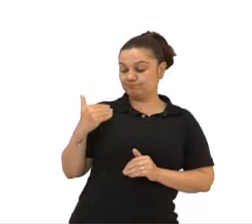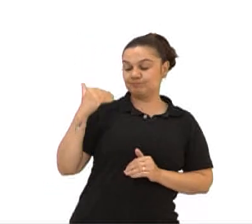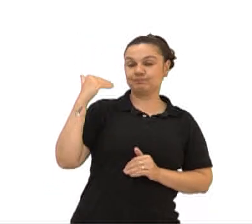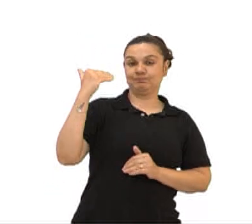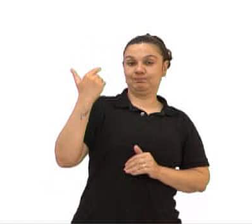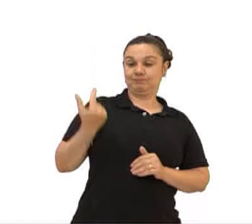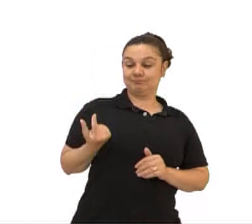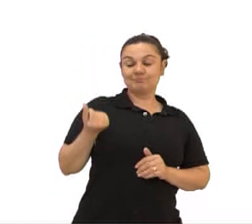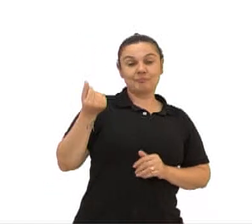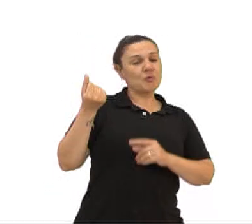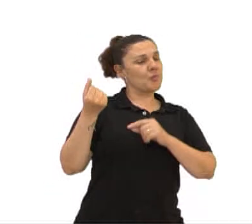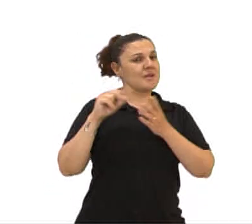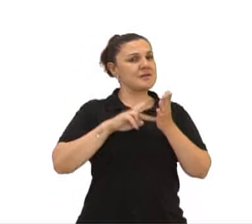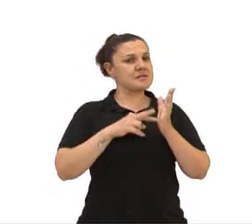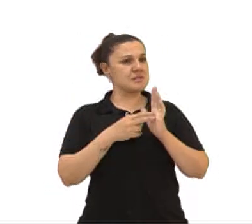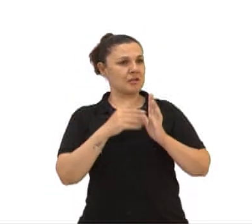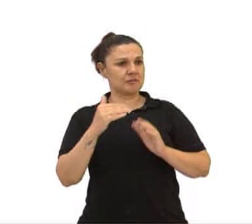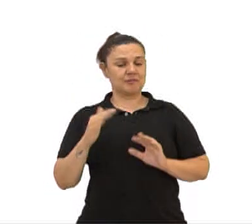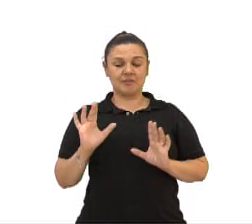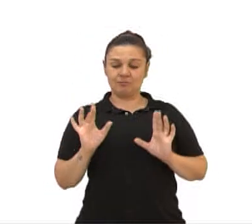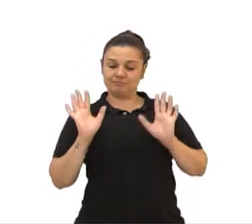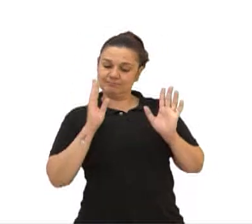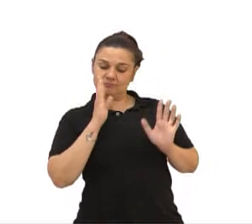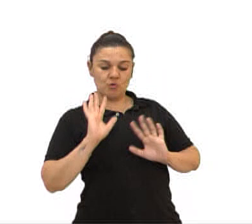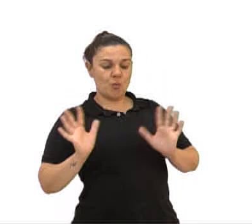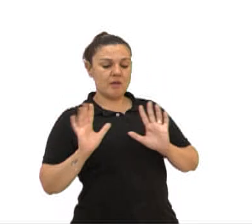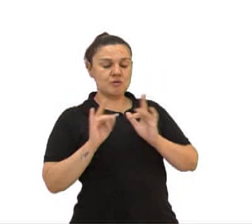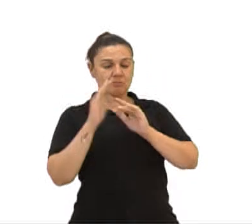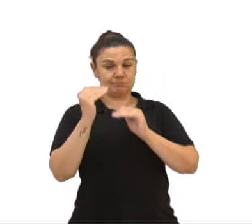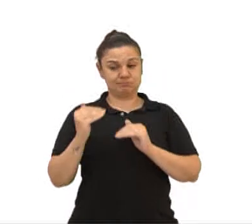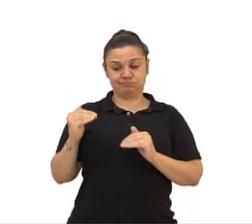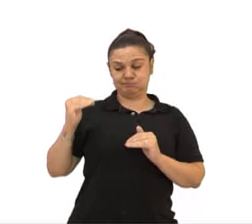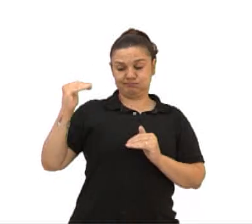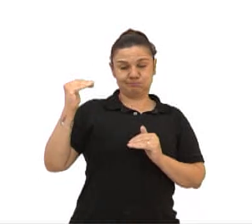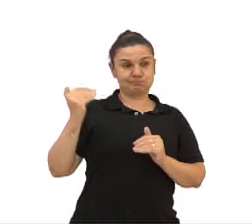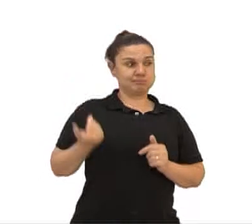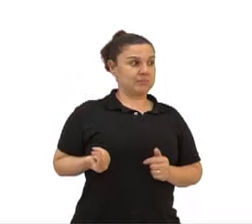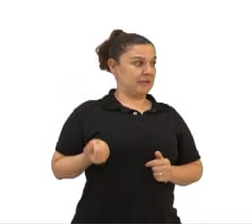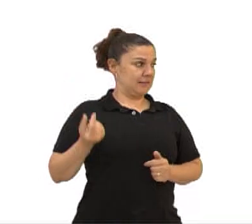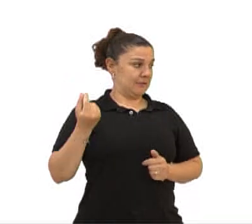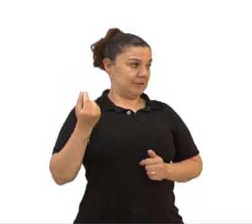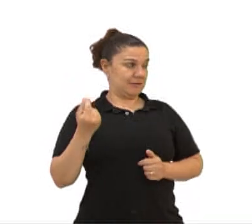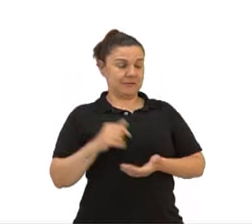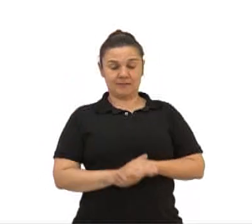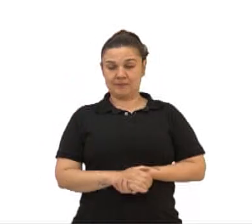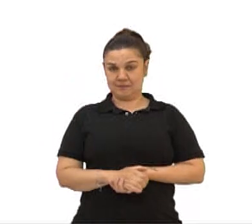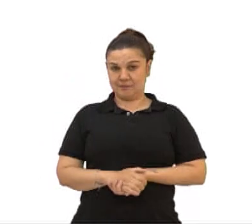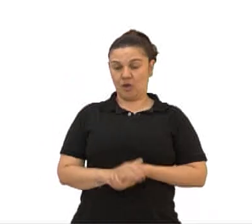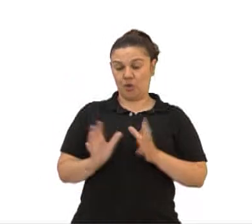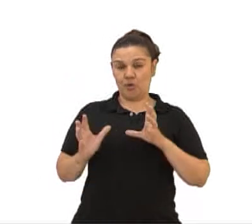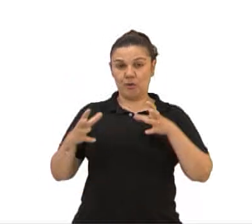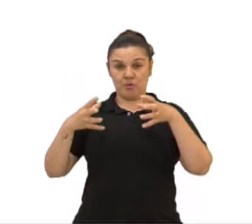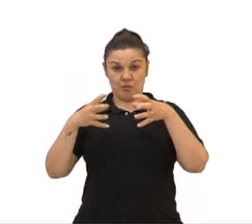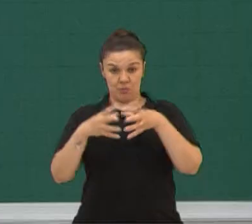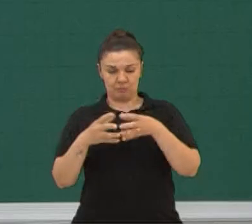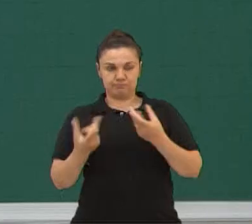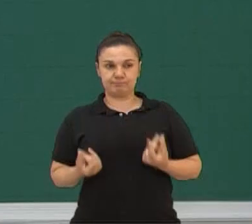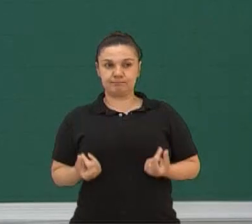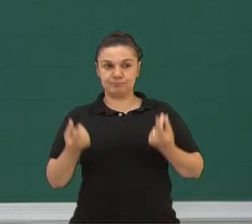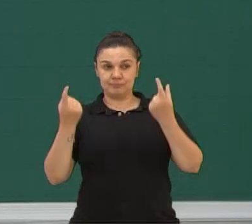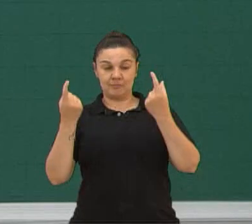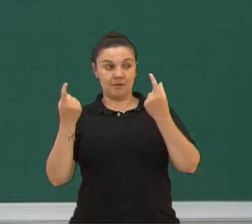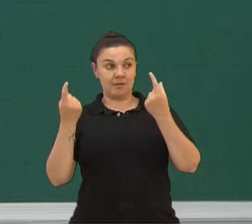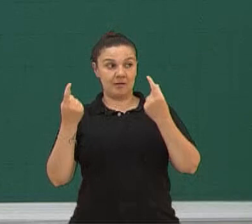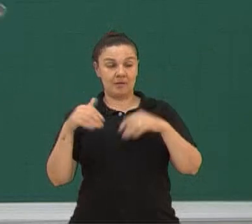e elitista. O que isso significa? Ele deixava de ser um esporte para uma pequena categoria de elite